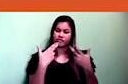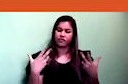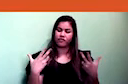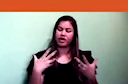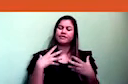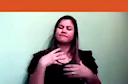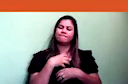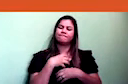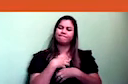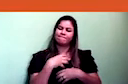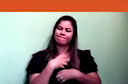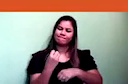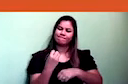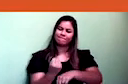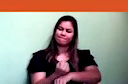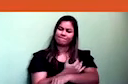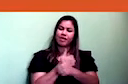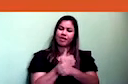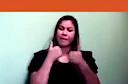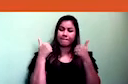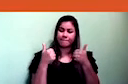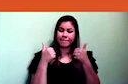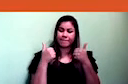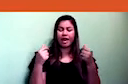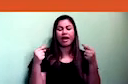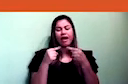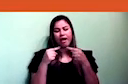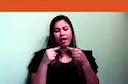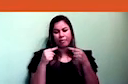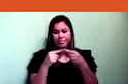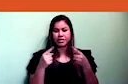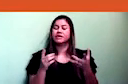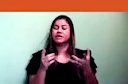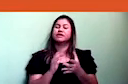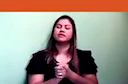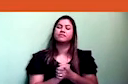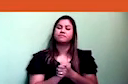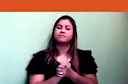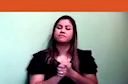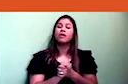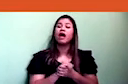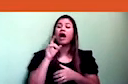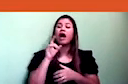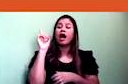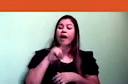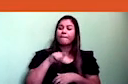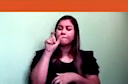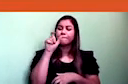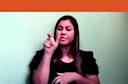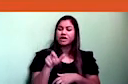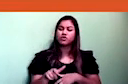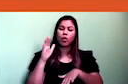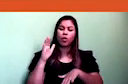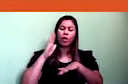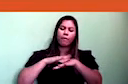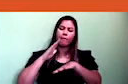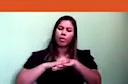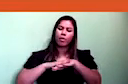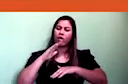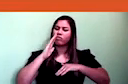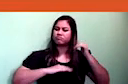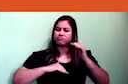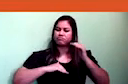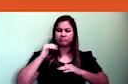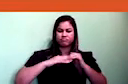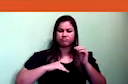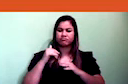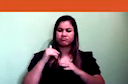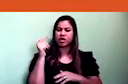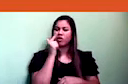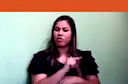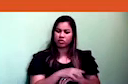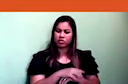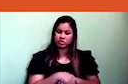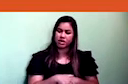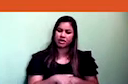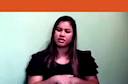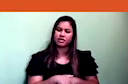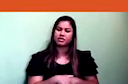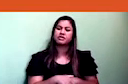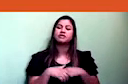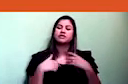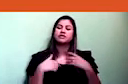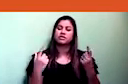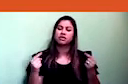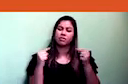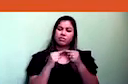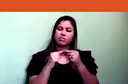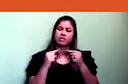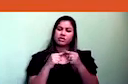emocional como sendo um estado de bem-estar, onde o indivíduo realiza suas próprias habilidades. Então, são as condições